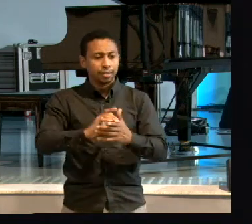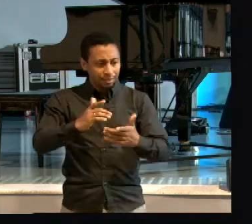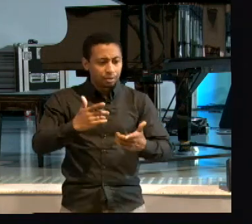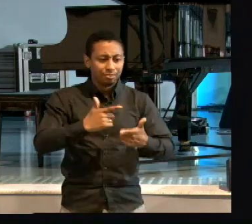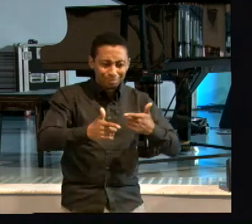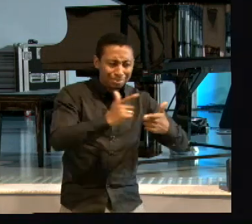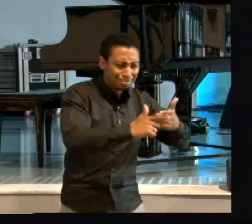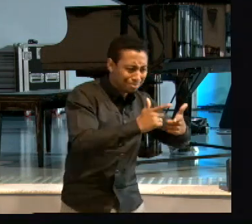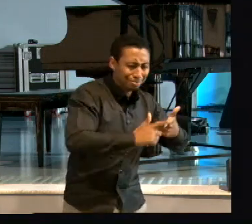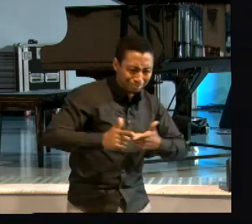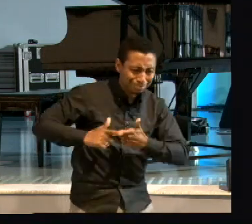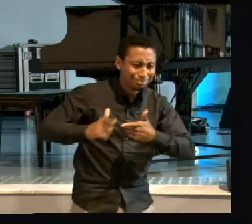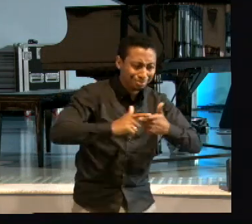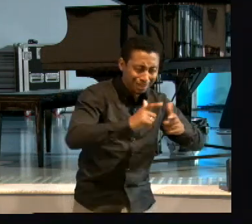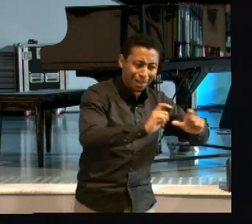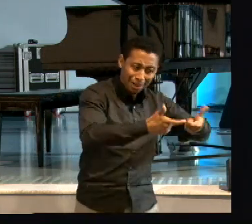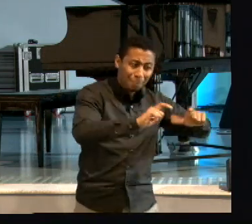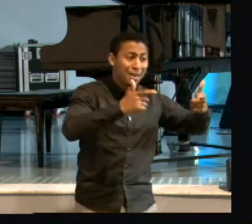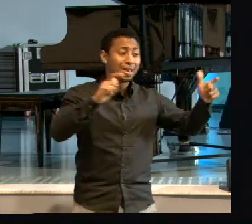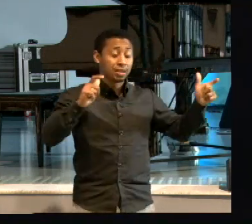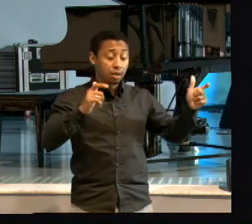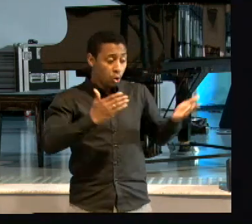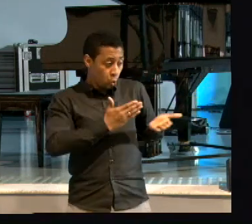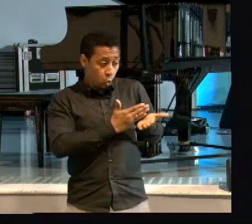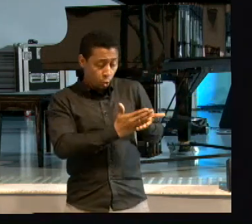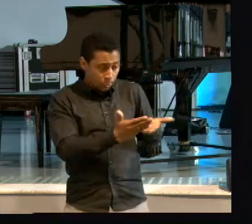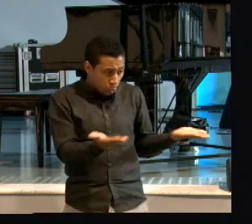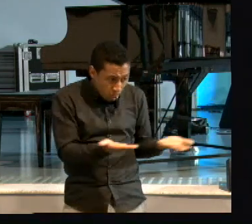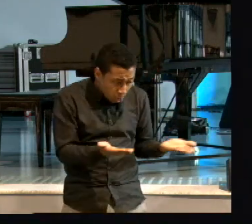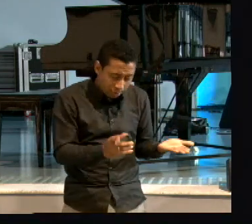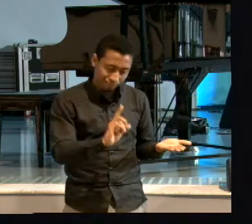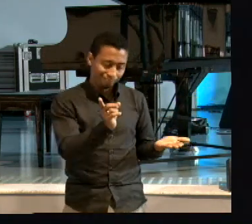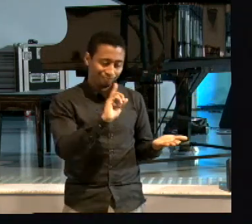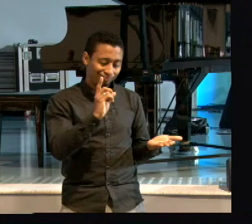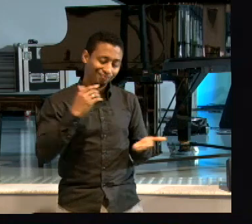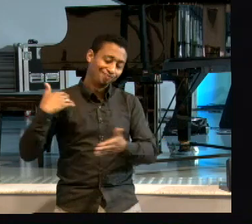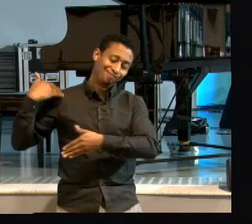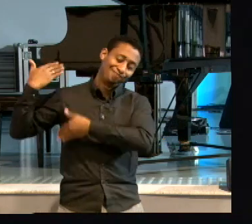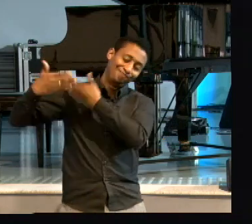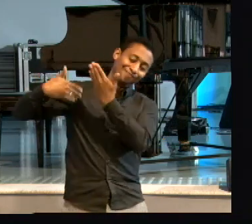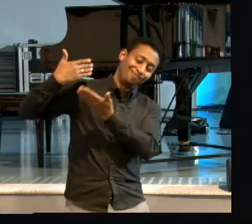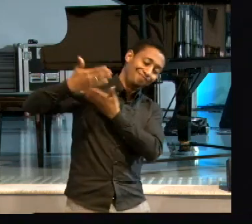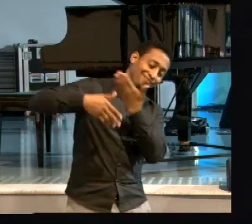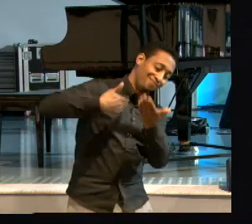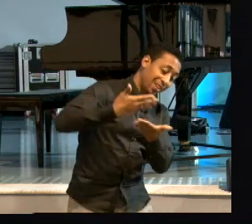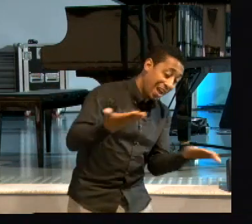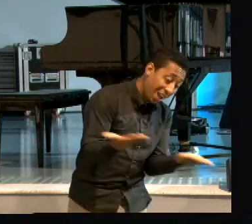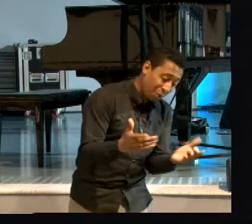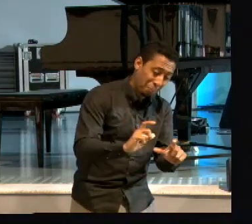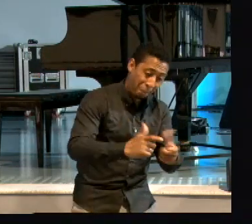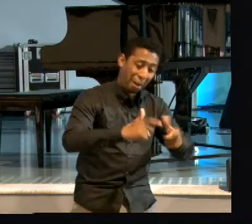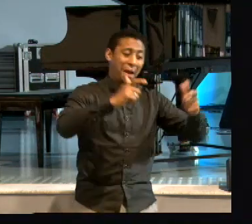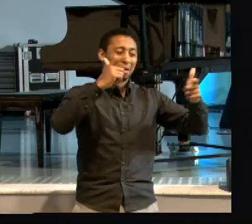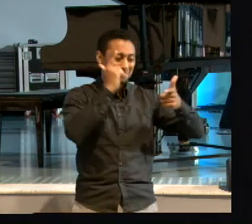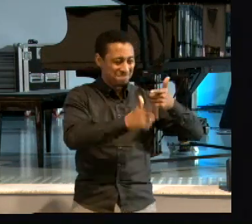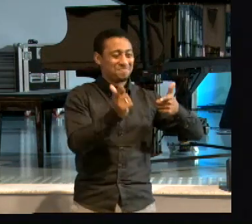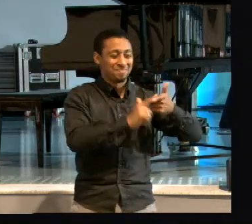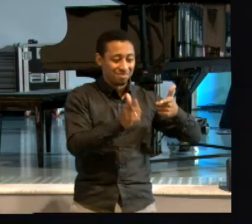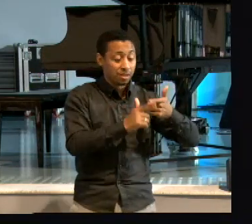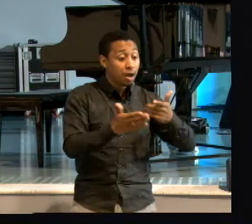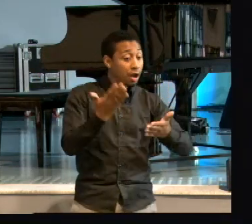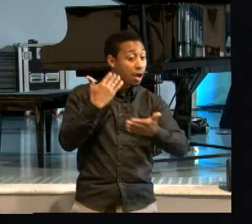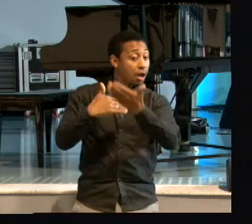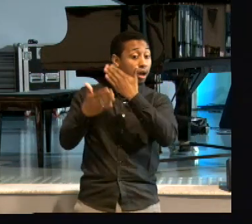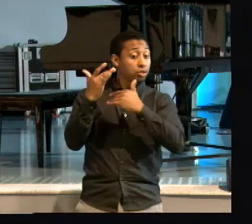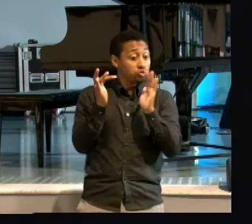a gente imagina. Mas esses problemas não são de hoje. Eles apenas estão se agravando. Jesus, há 2000 anos atrás, já estava dando